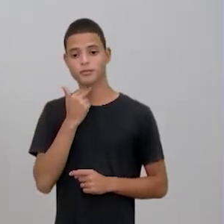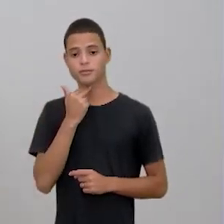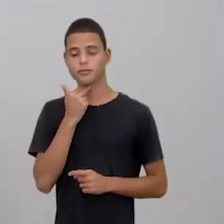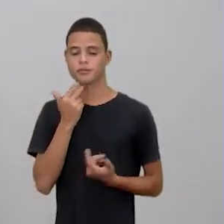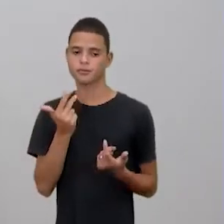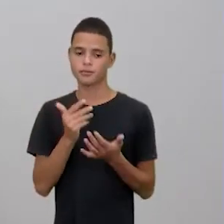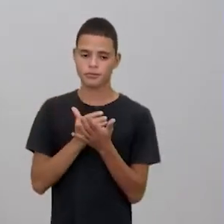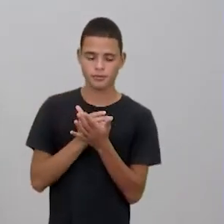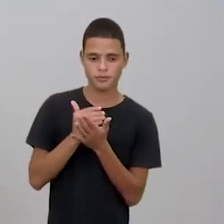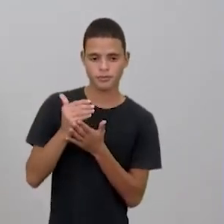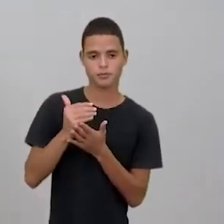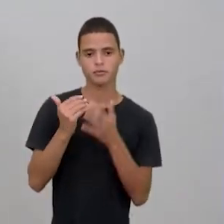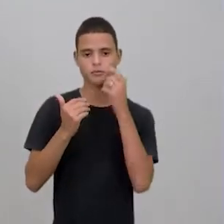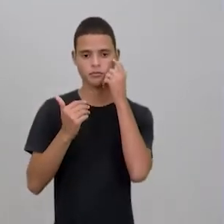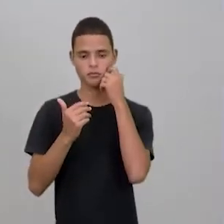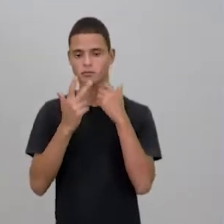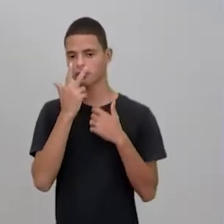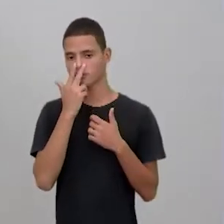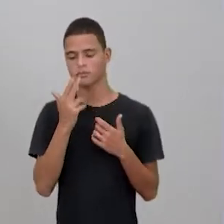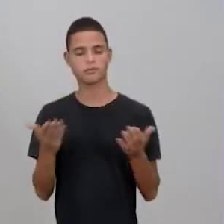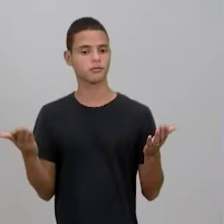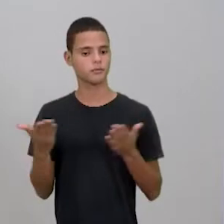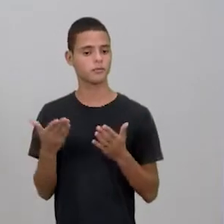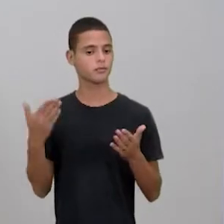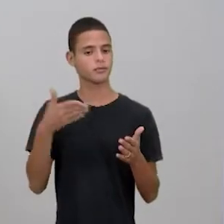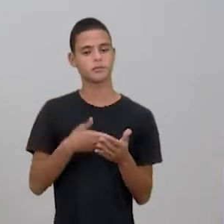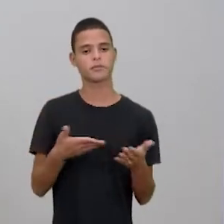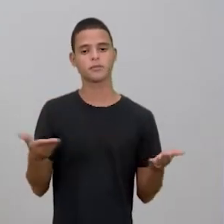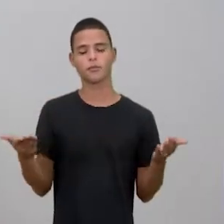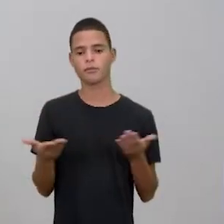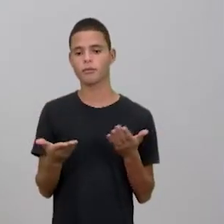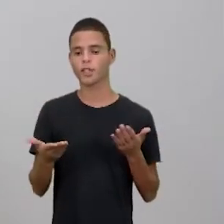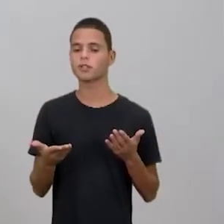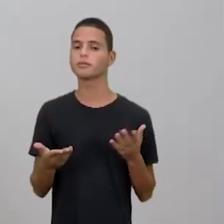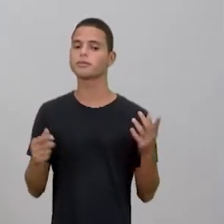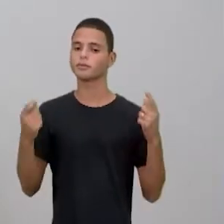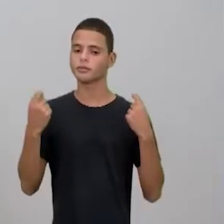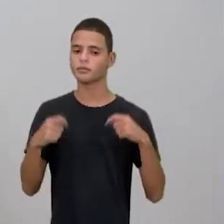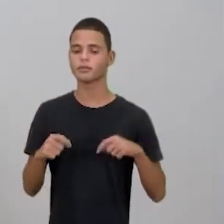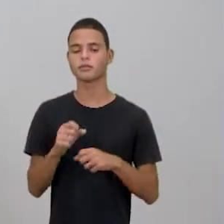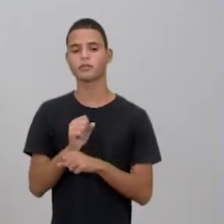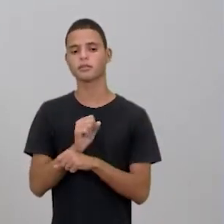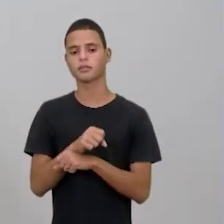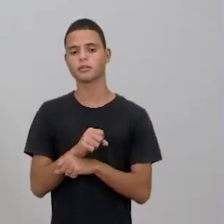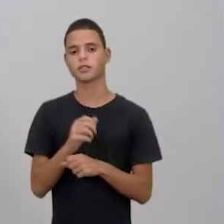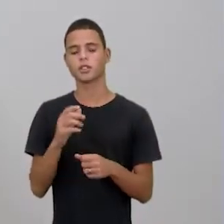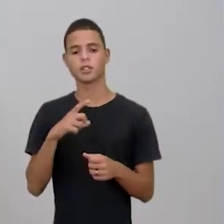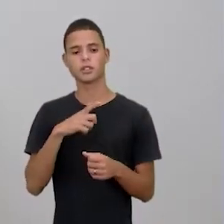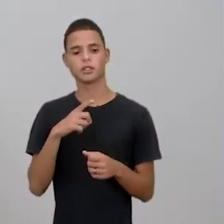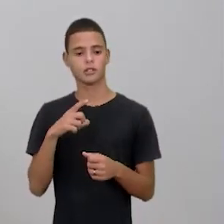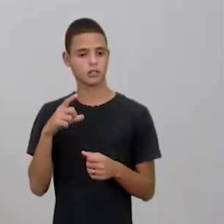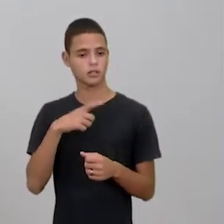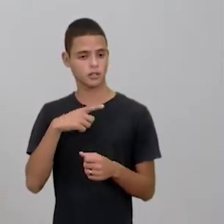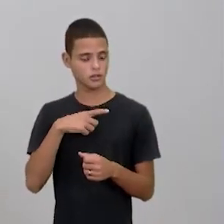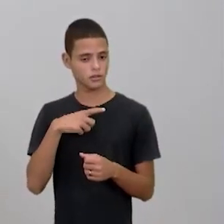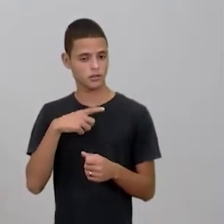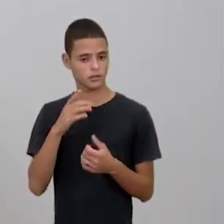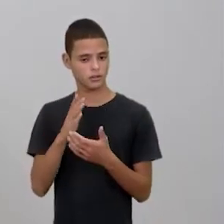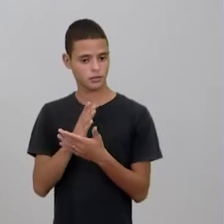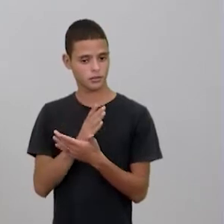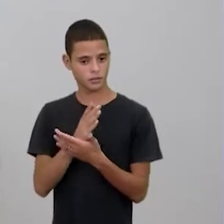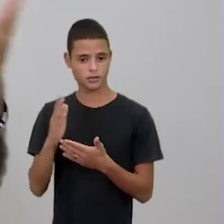caça. Sim, mas aí quando a gente entra nos hominídeos, né? Aí nos hominídeos, né, lá voltando, Aí você tá voltando, né? mais um